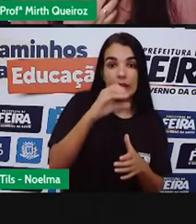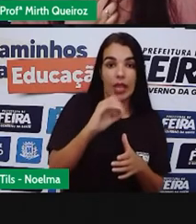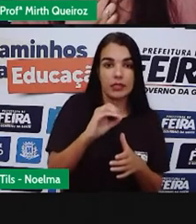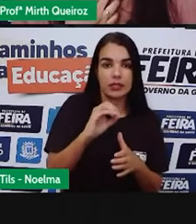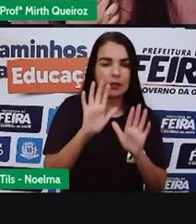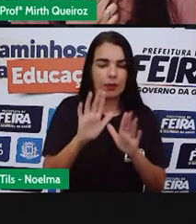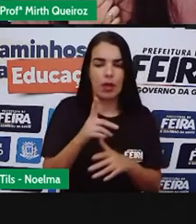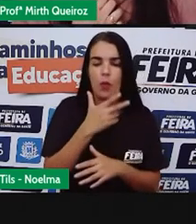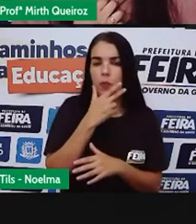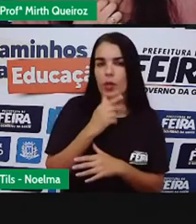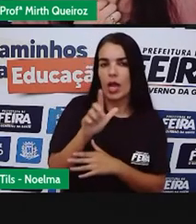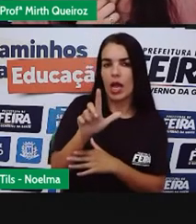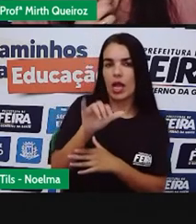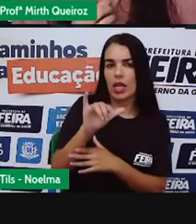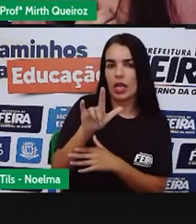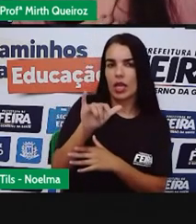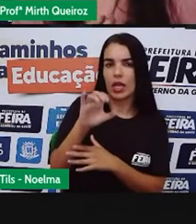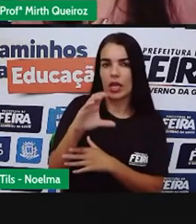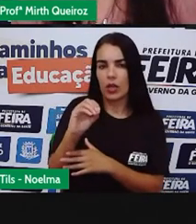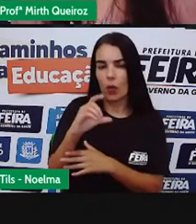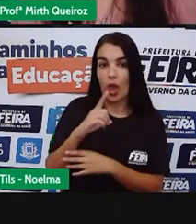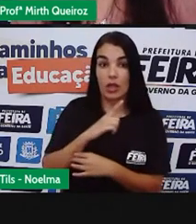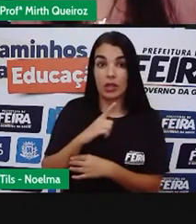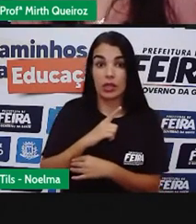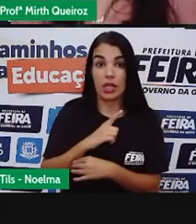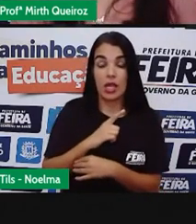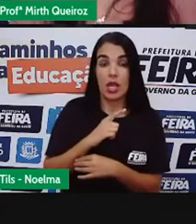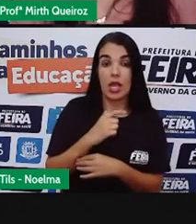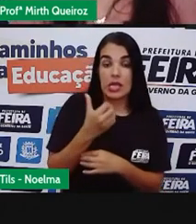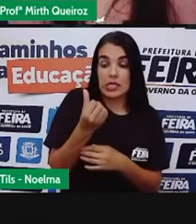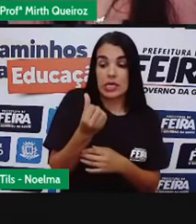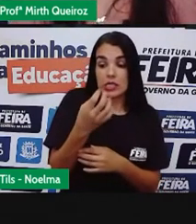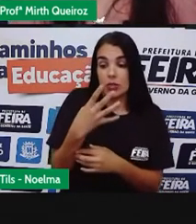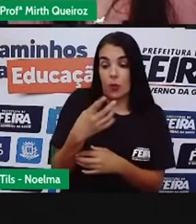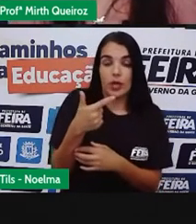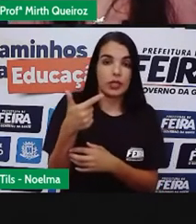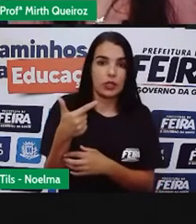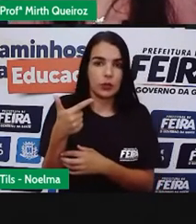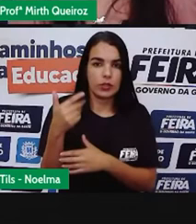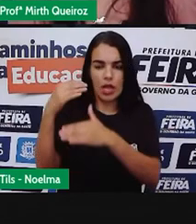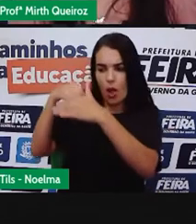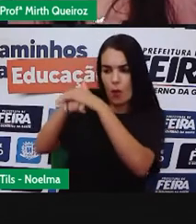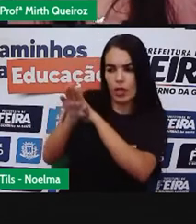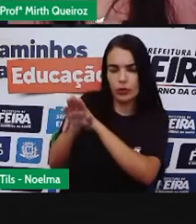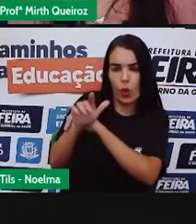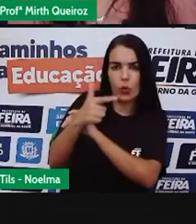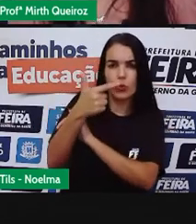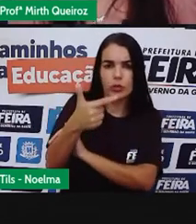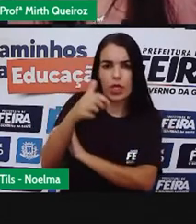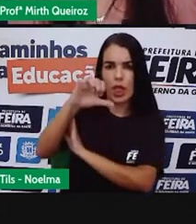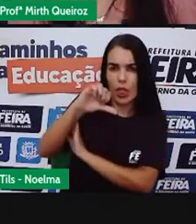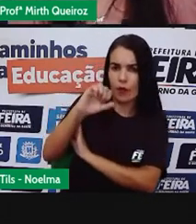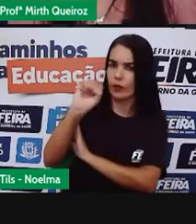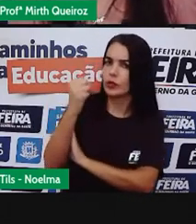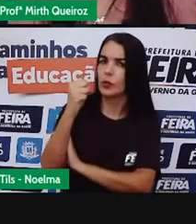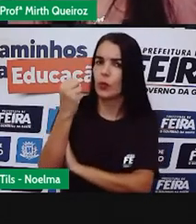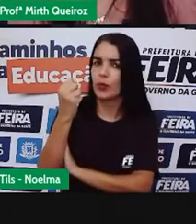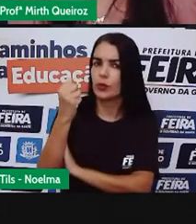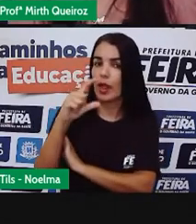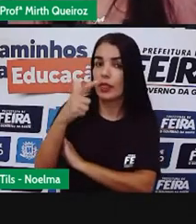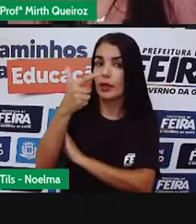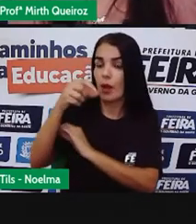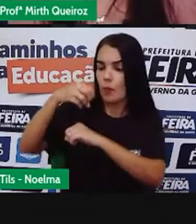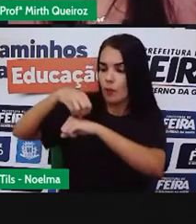Lilico tinha 642 varetas. Guardou 298 e distribuiu